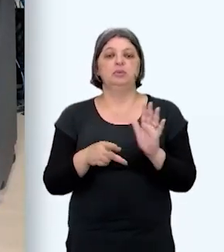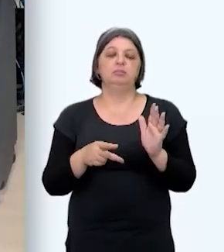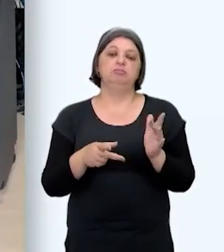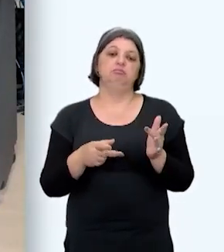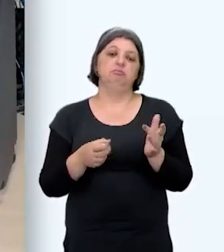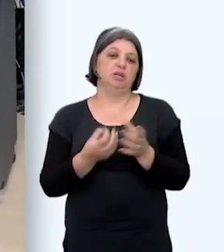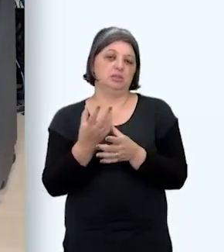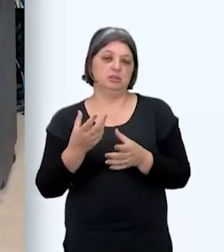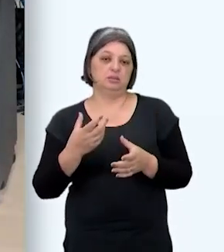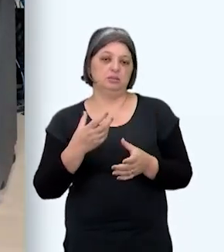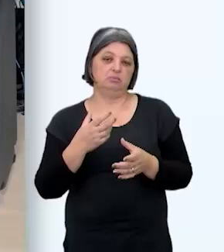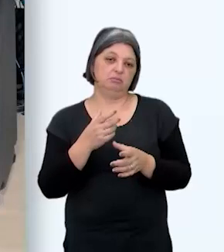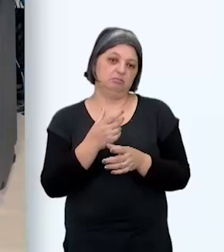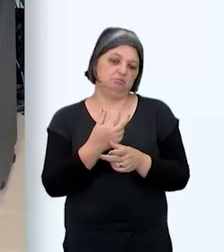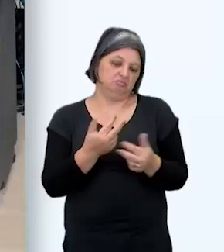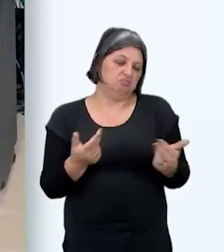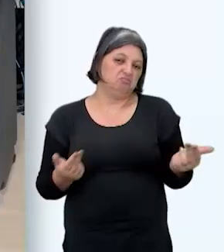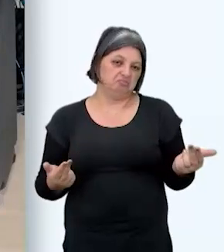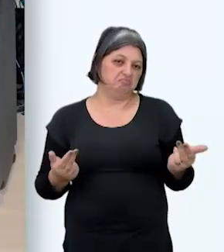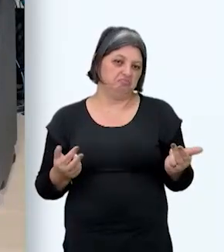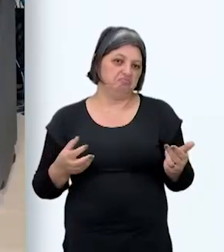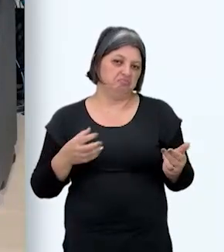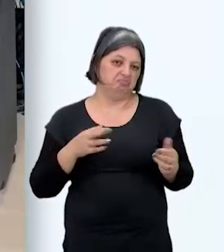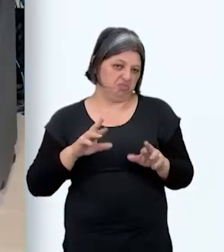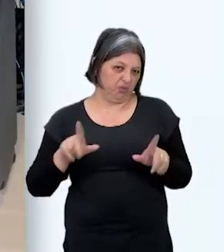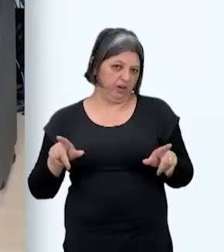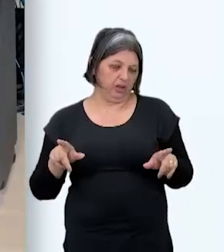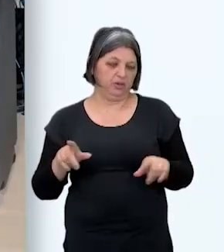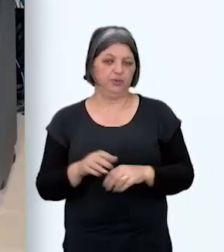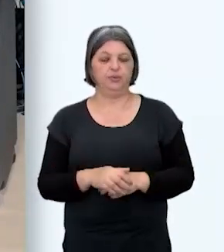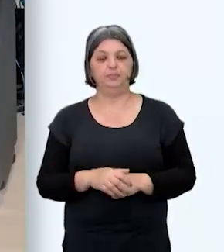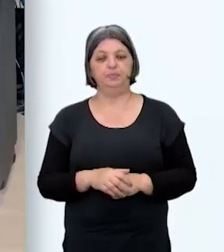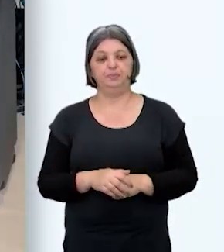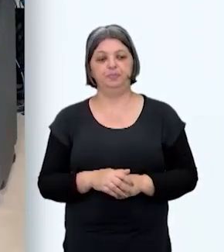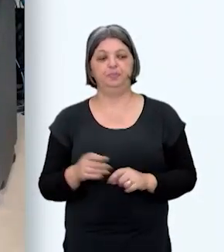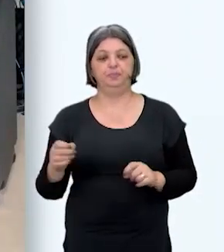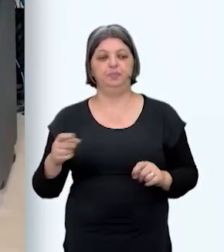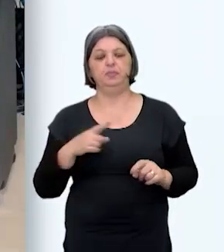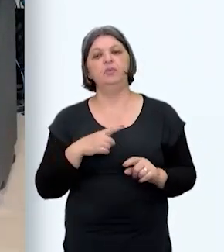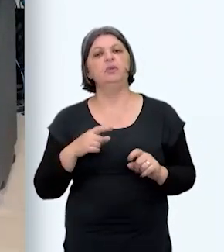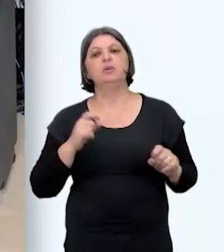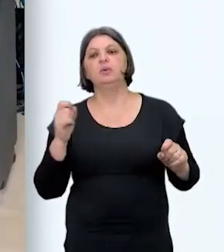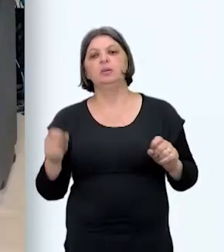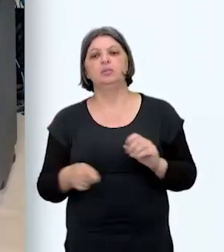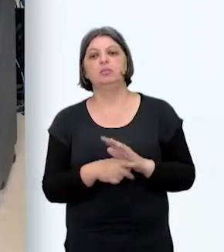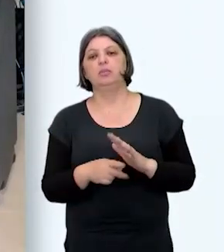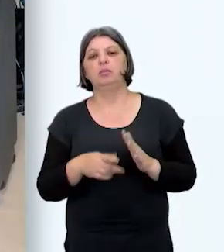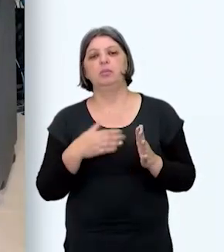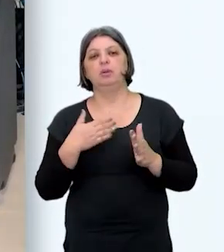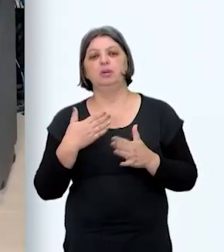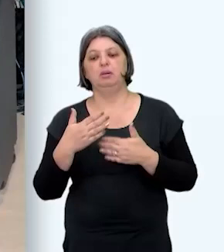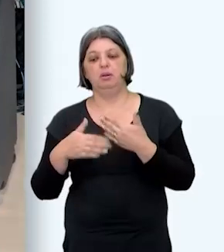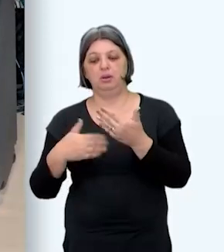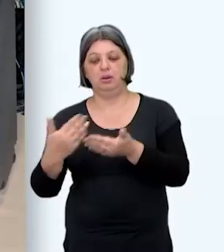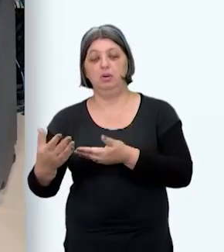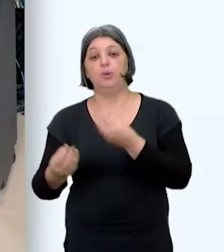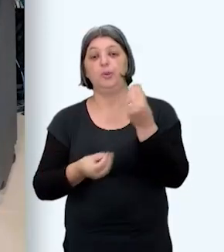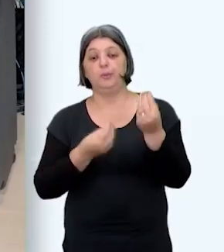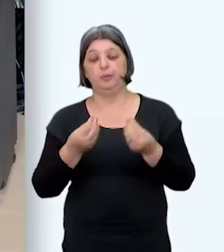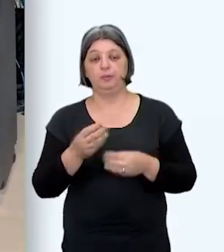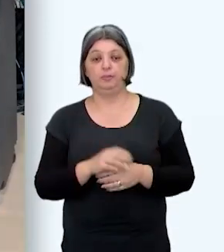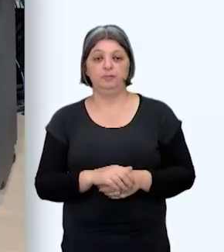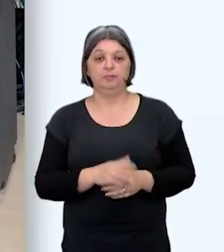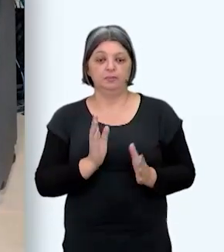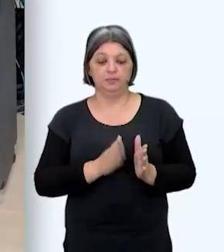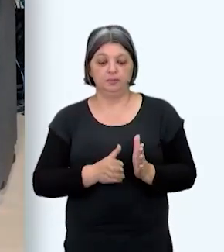coisa diferente, né? Legal. E quais seriam aí os passos, né, para essa produção? Que dica que você daria? Eu